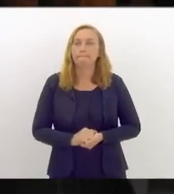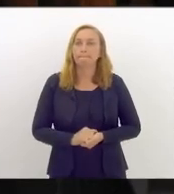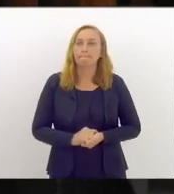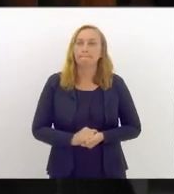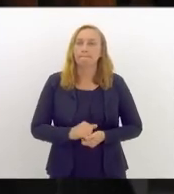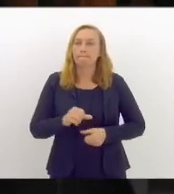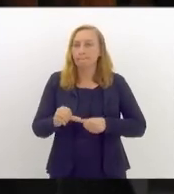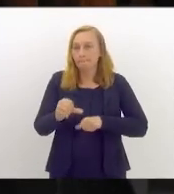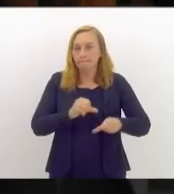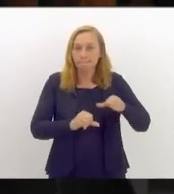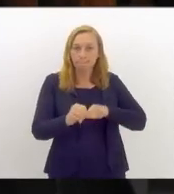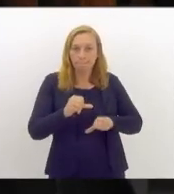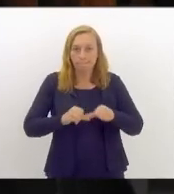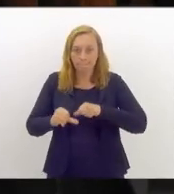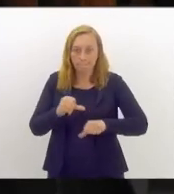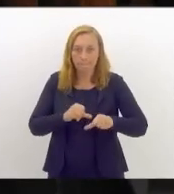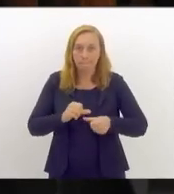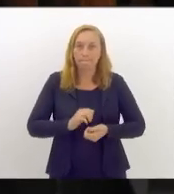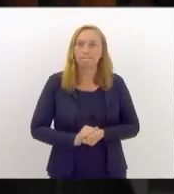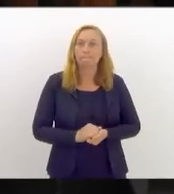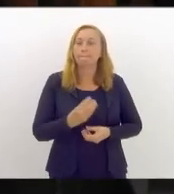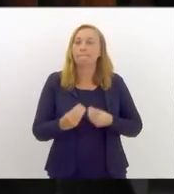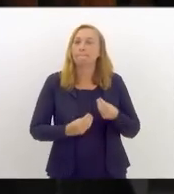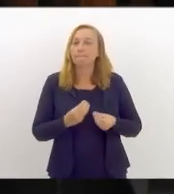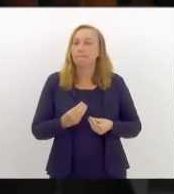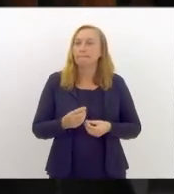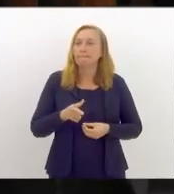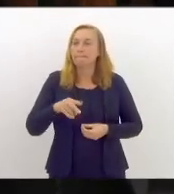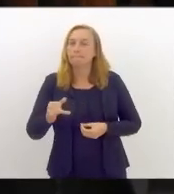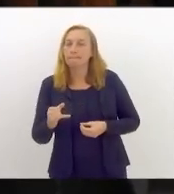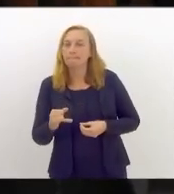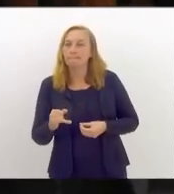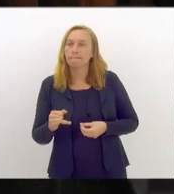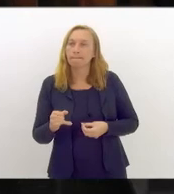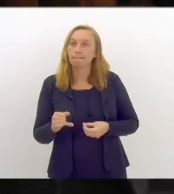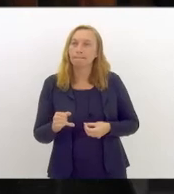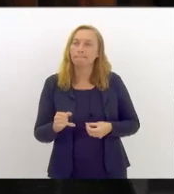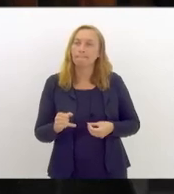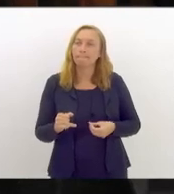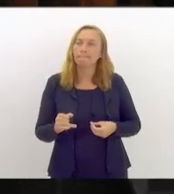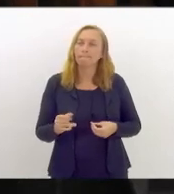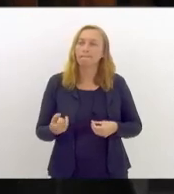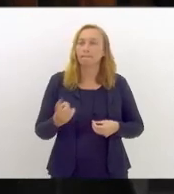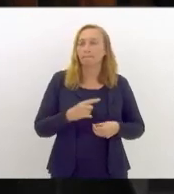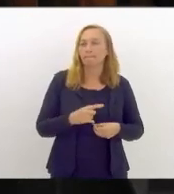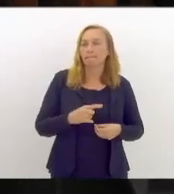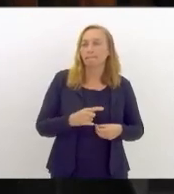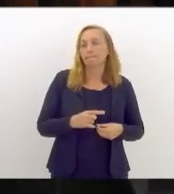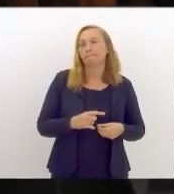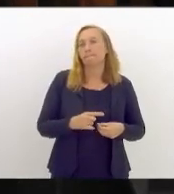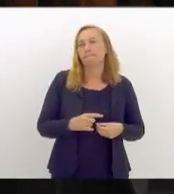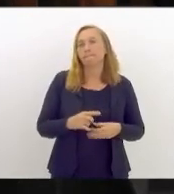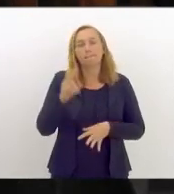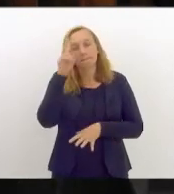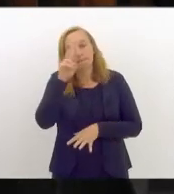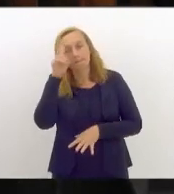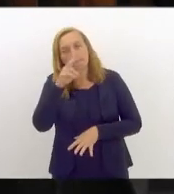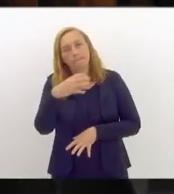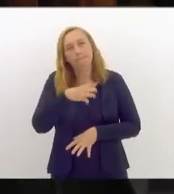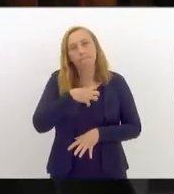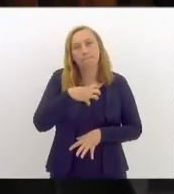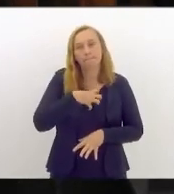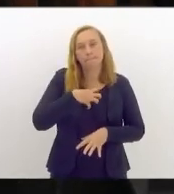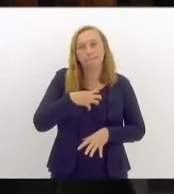perene troca como não vai e vem de um relógio deixamos e recebemos memórias lembranças sentimentos